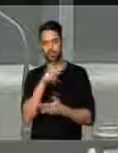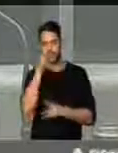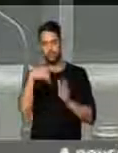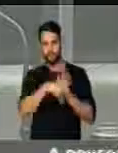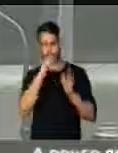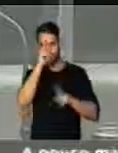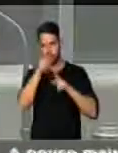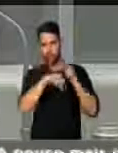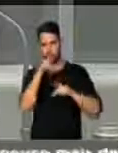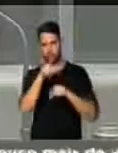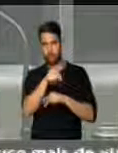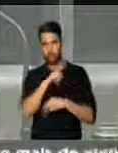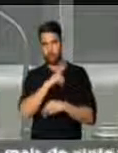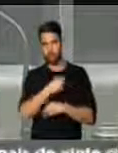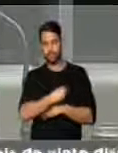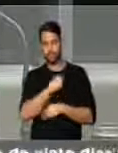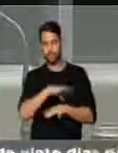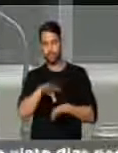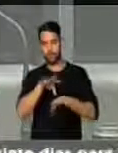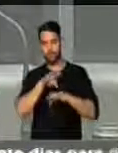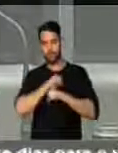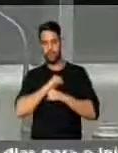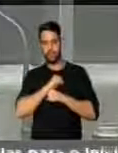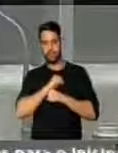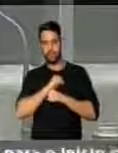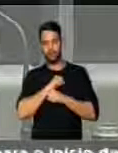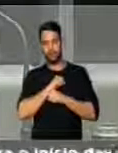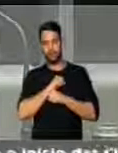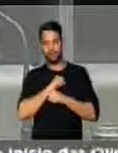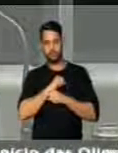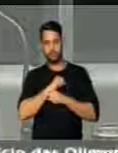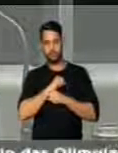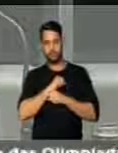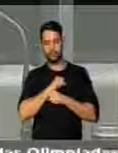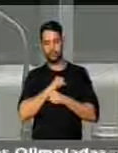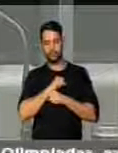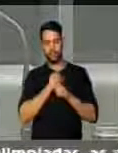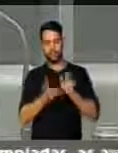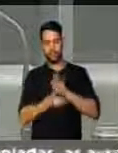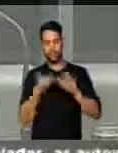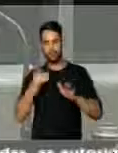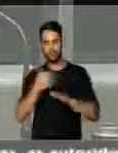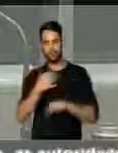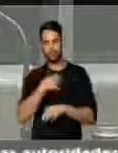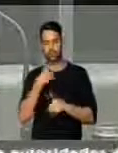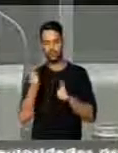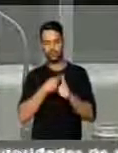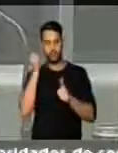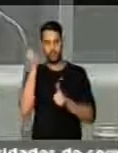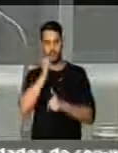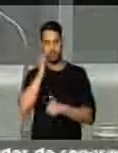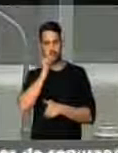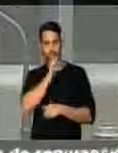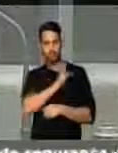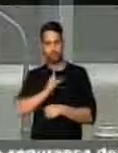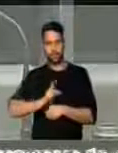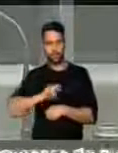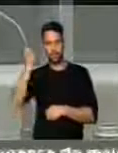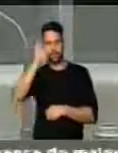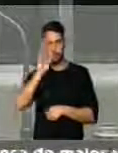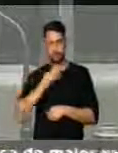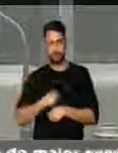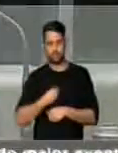povo terem tomado de assalto o mandato da primeira mulher presidente da